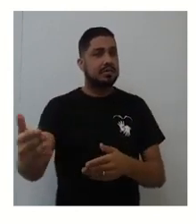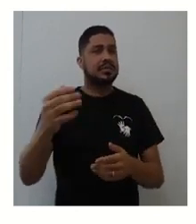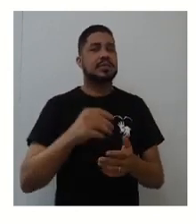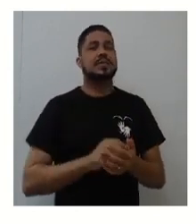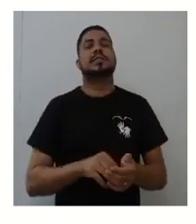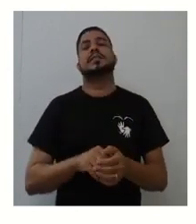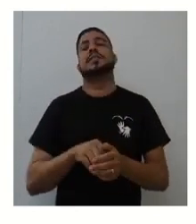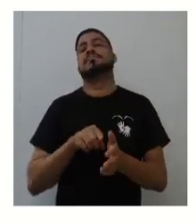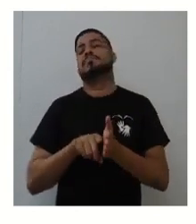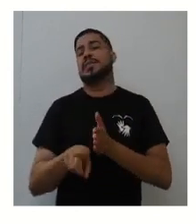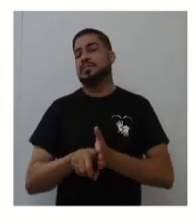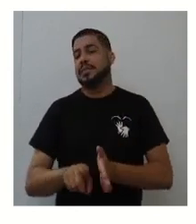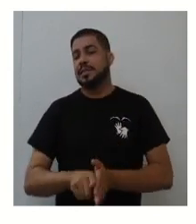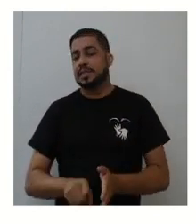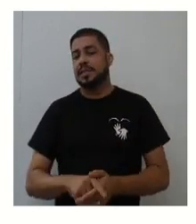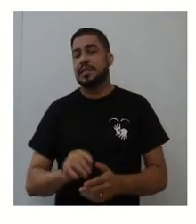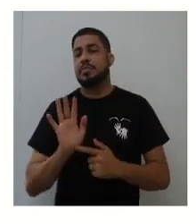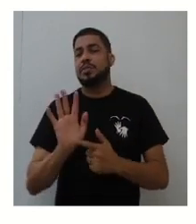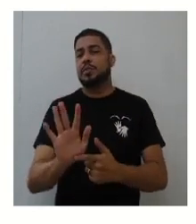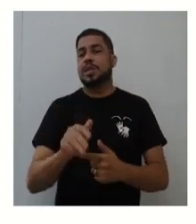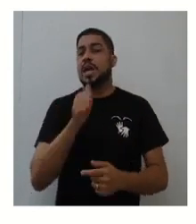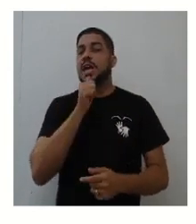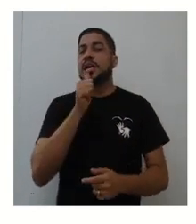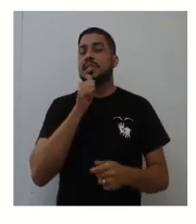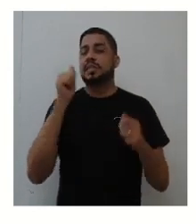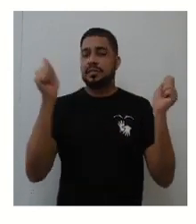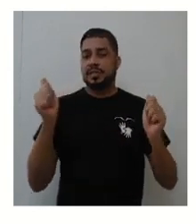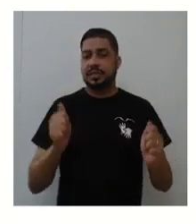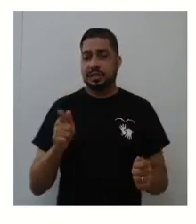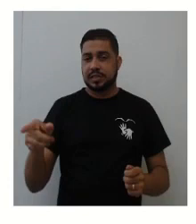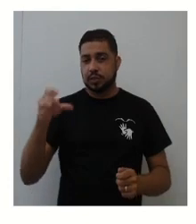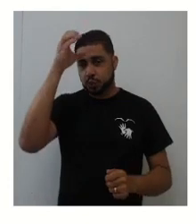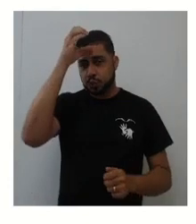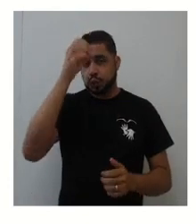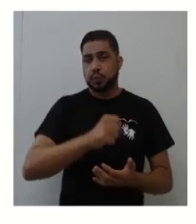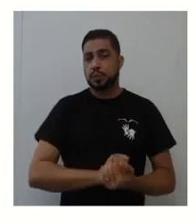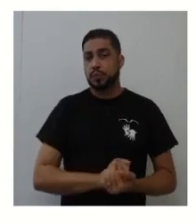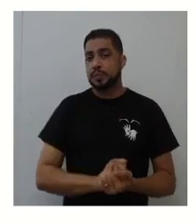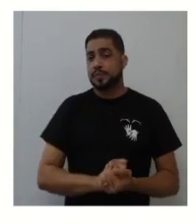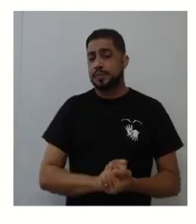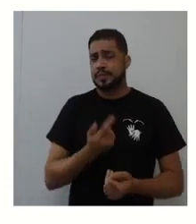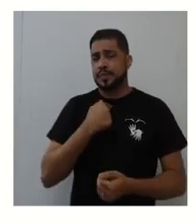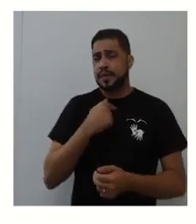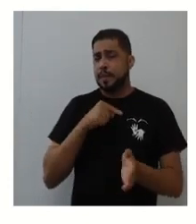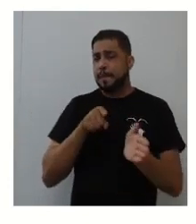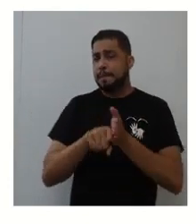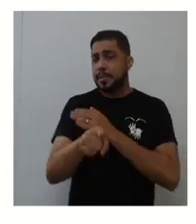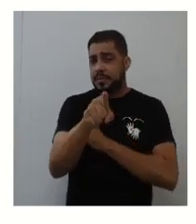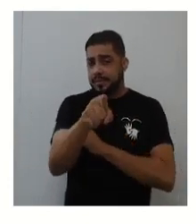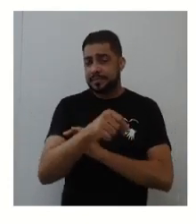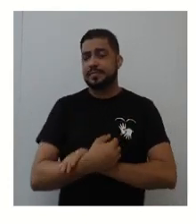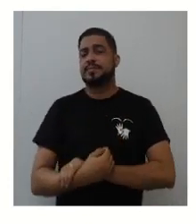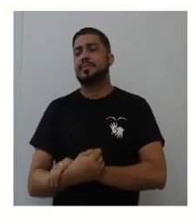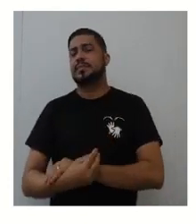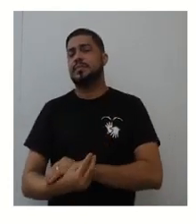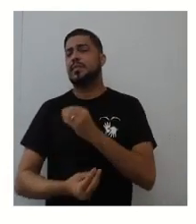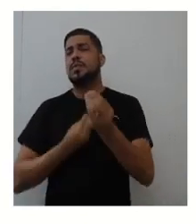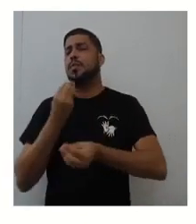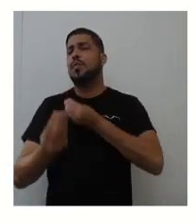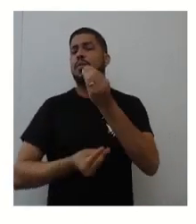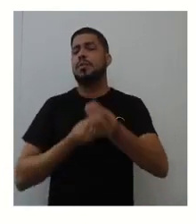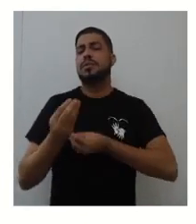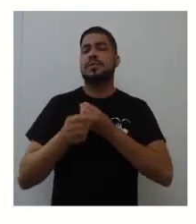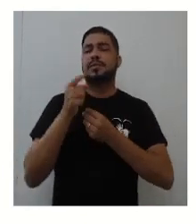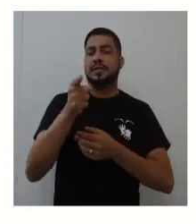sobre essa imagem do artista Ugur Galeno. Olha só, eu pergunto para você, como você